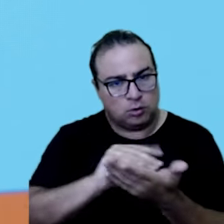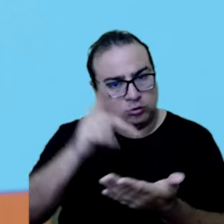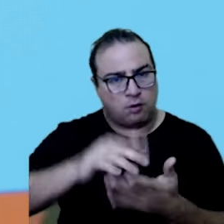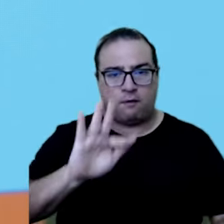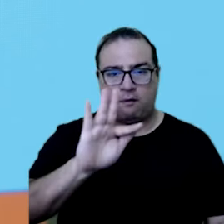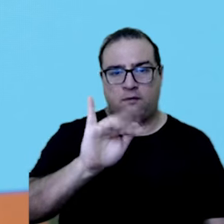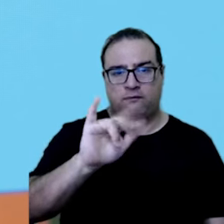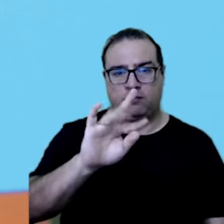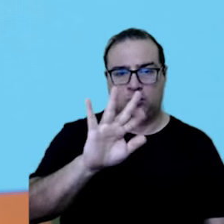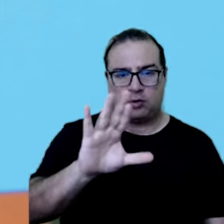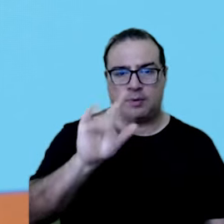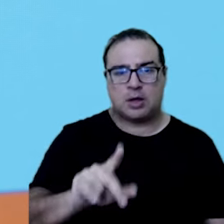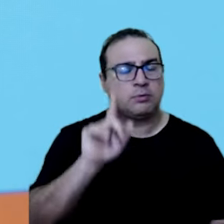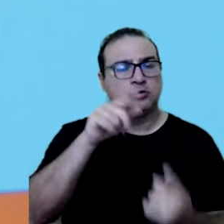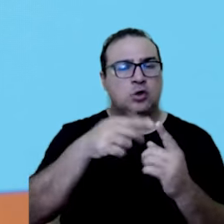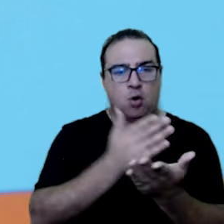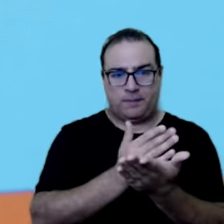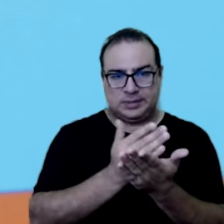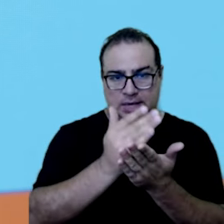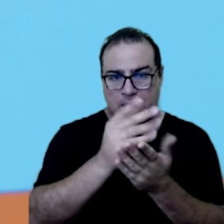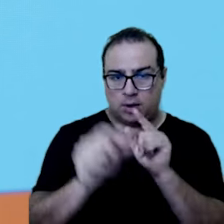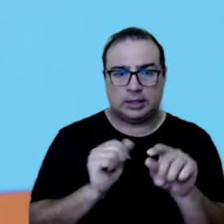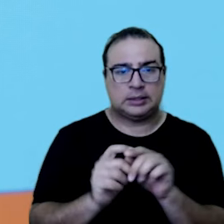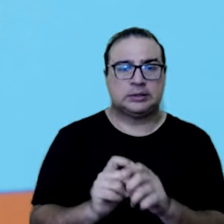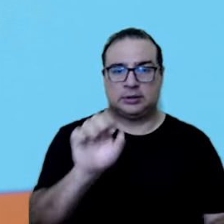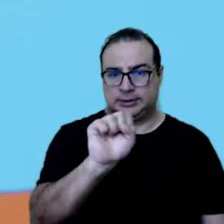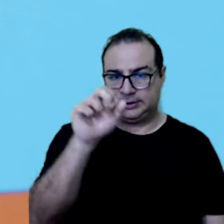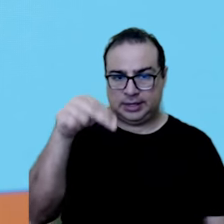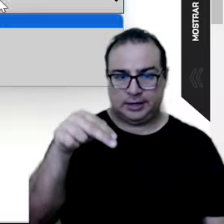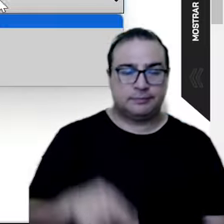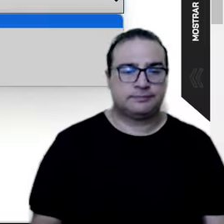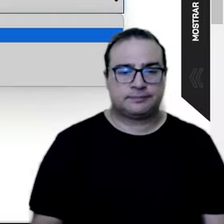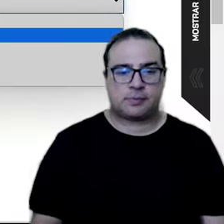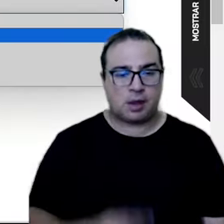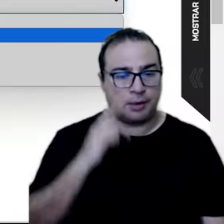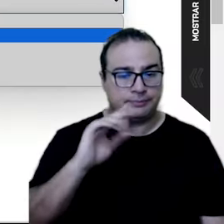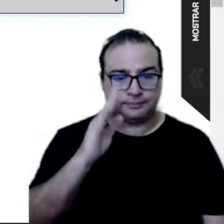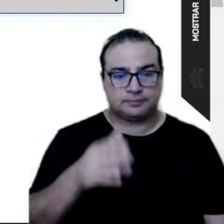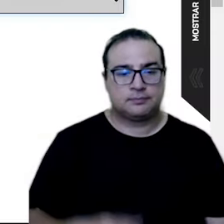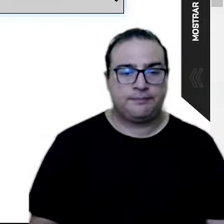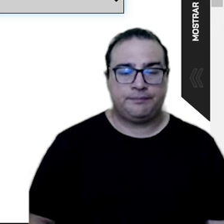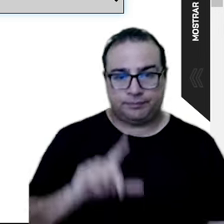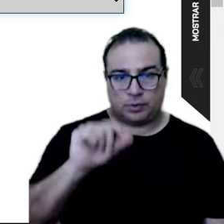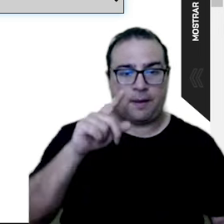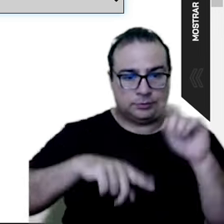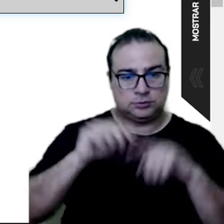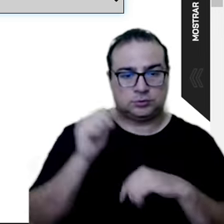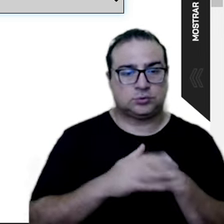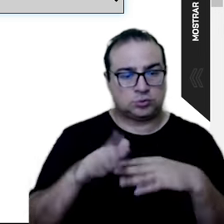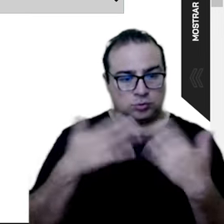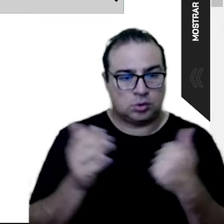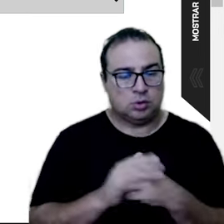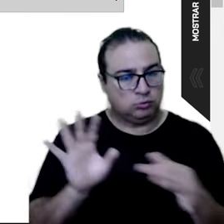filtro né mas a intenção aqui Inicial é o simples do negócio eu venho direto aqui selecionei o produto